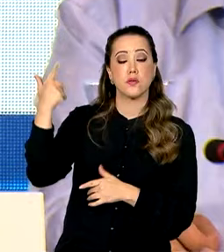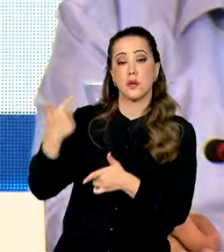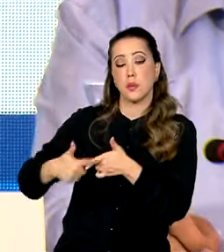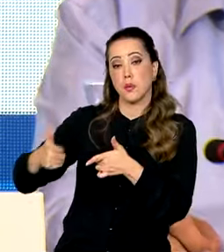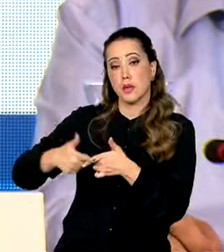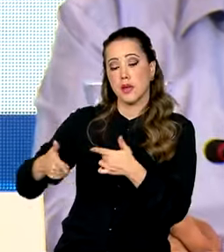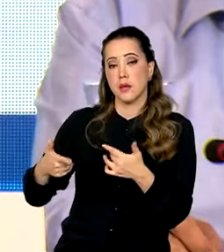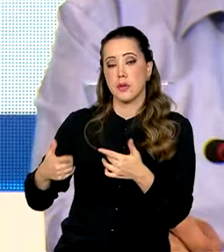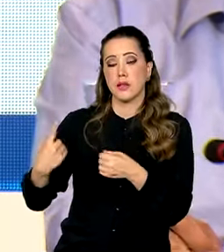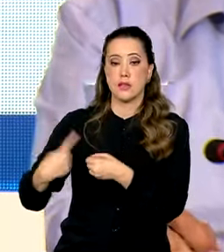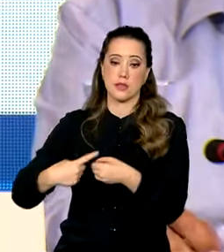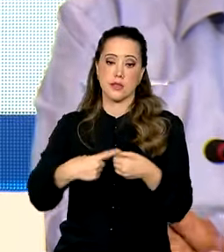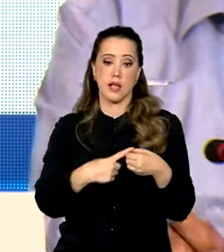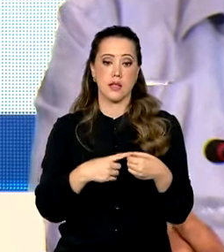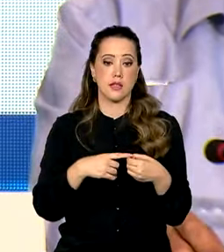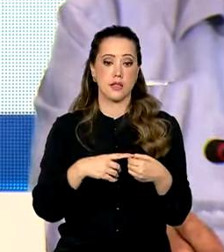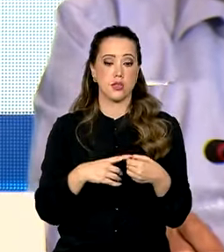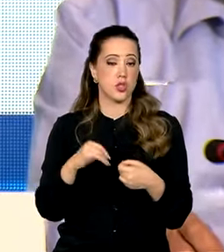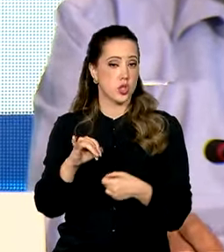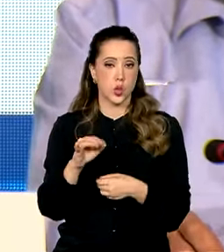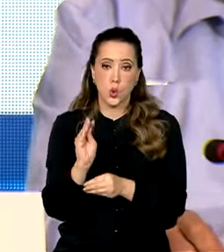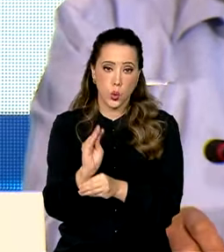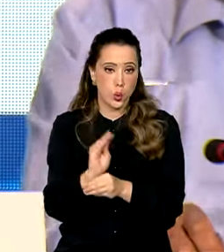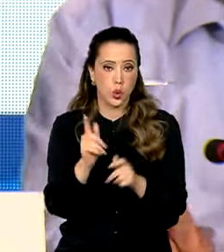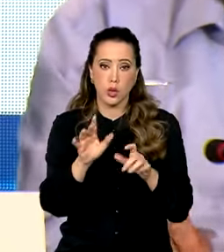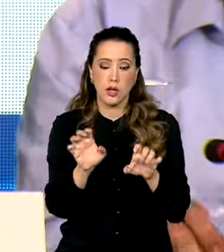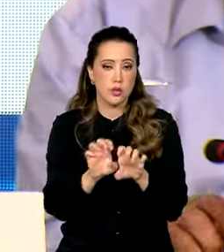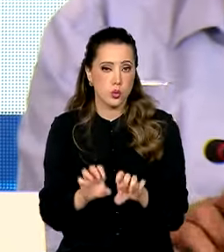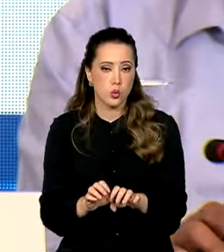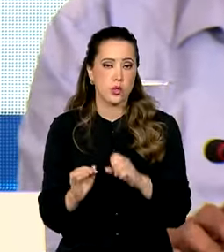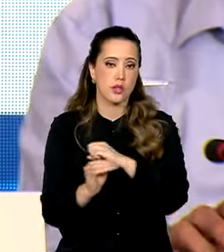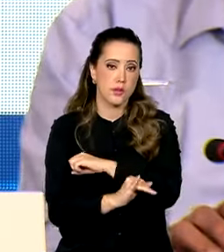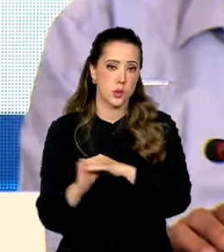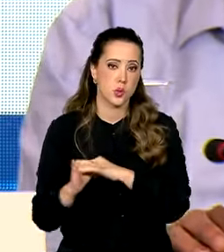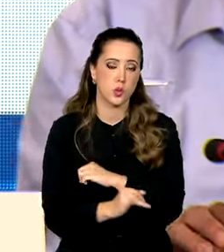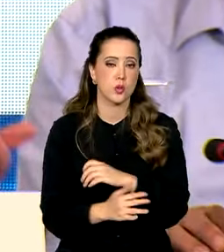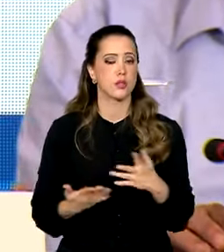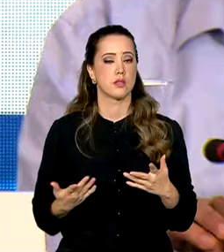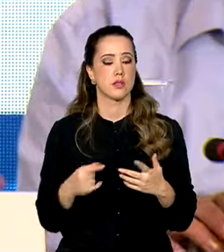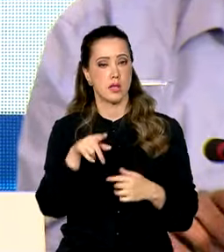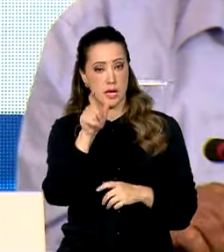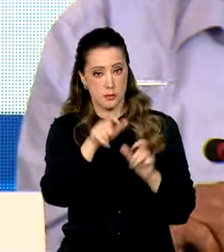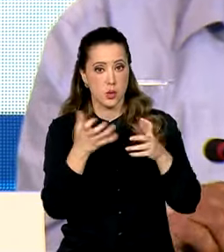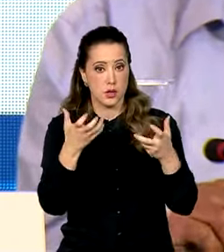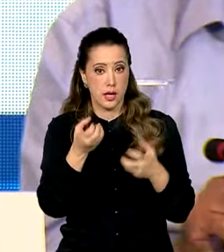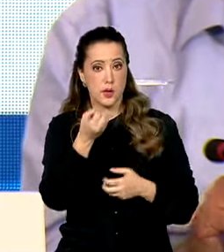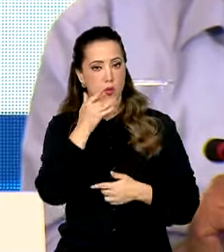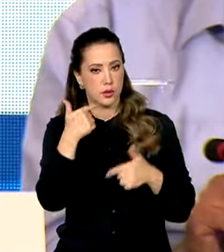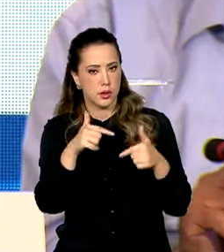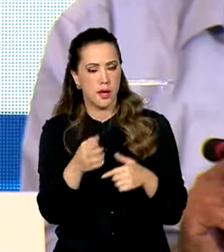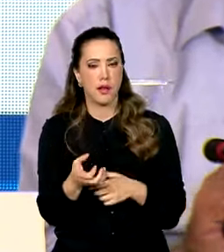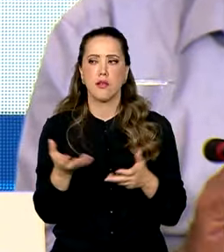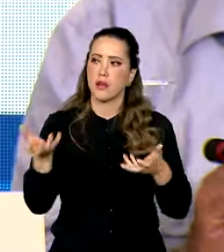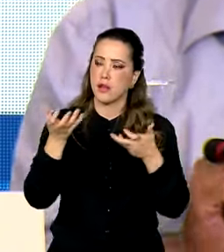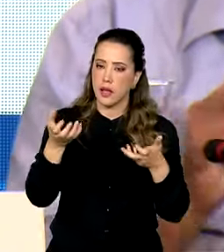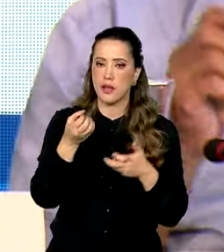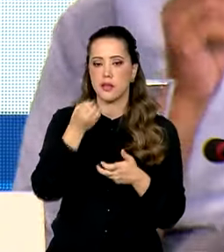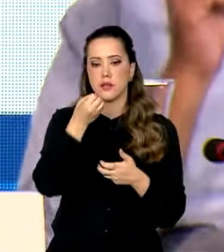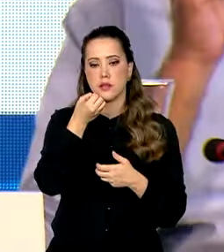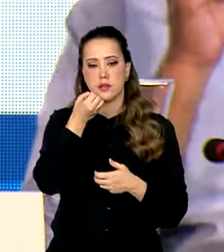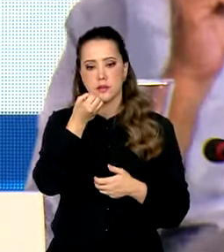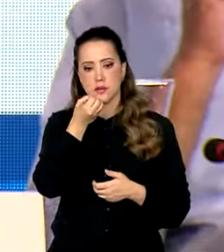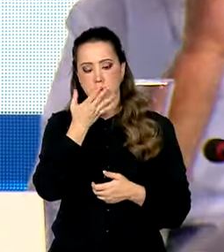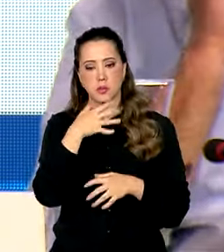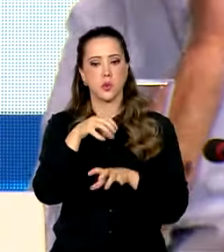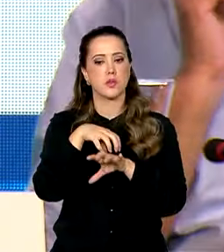cidades sem você cuidar da infraestrutura delas? As pessoas, elas querem ter um bom emprego, as pessoas querem ter